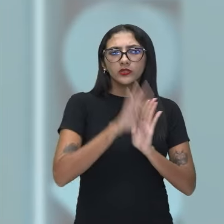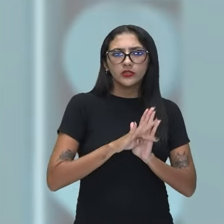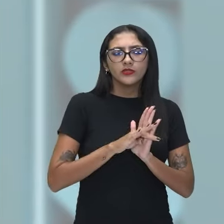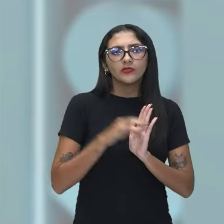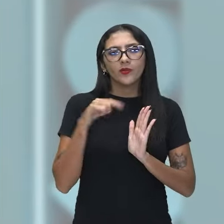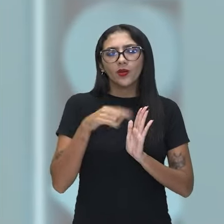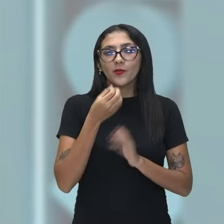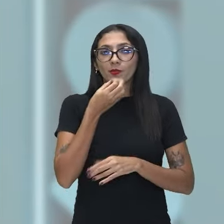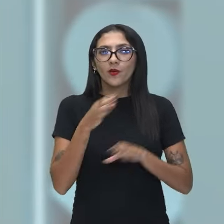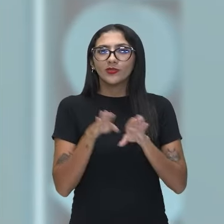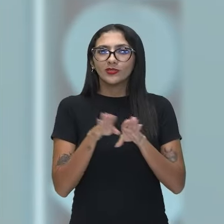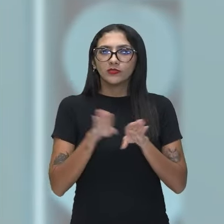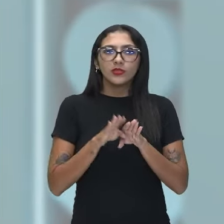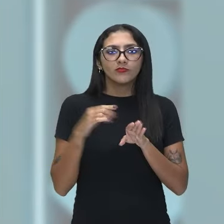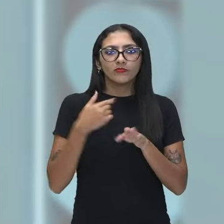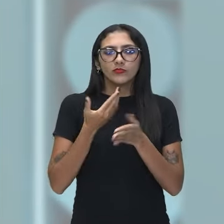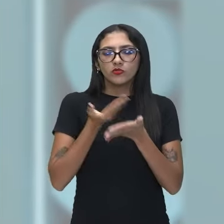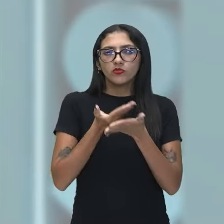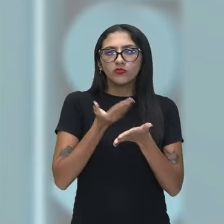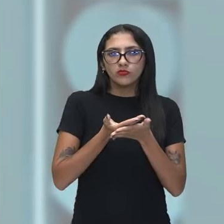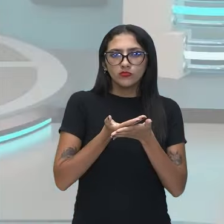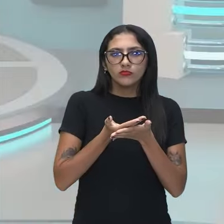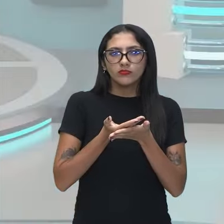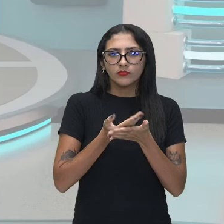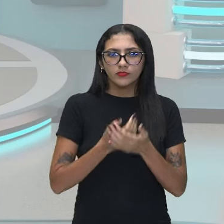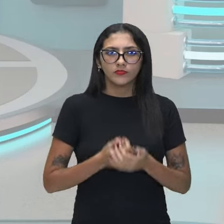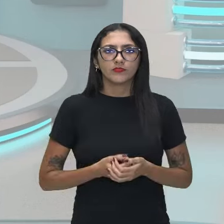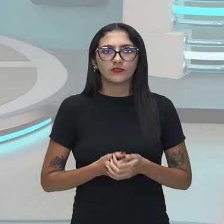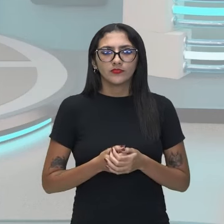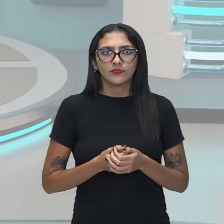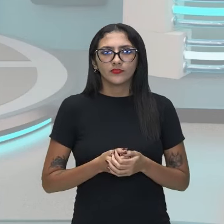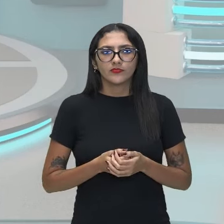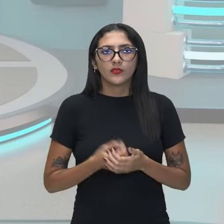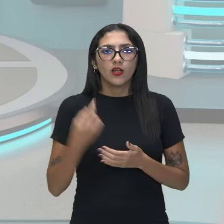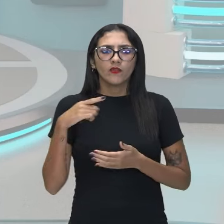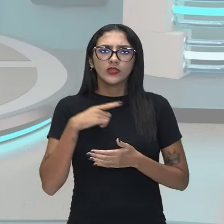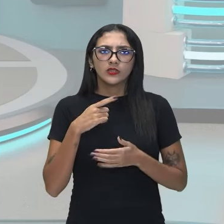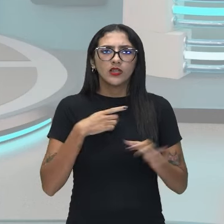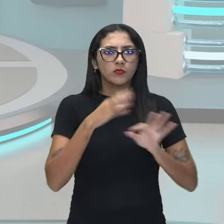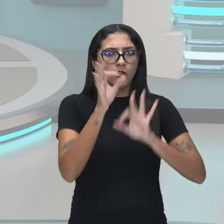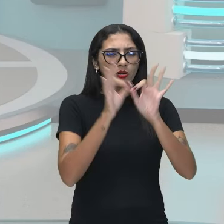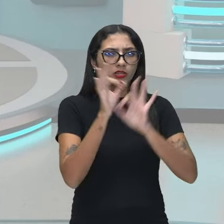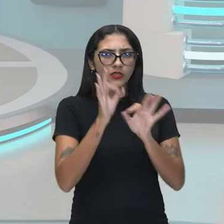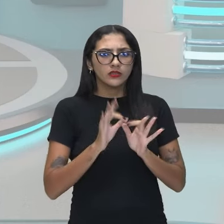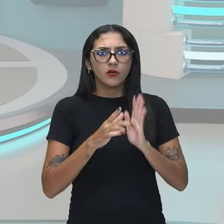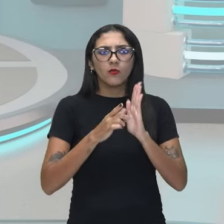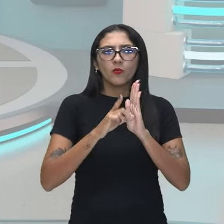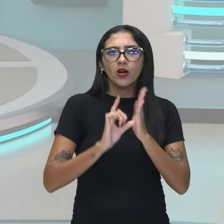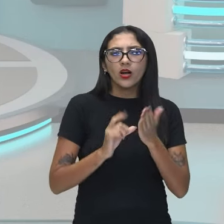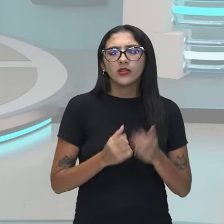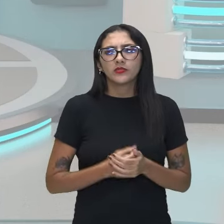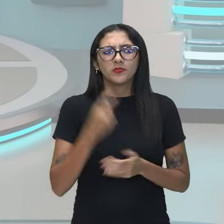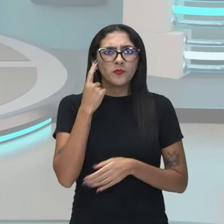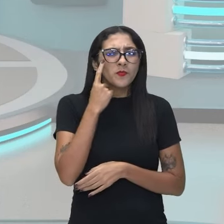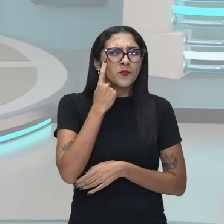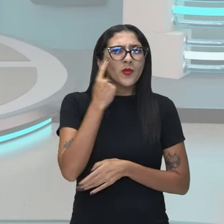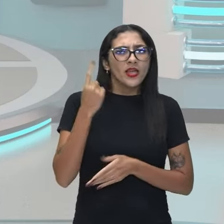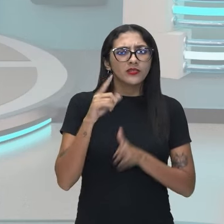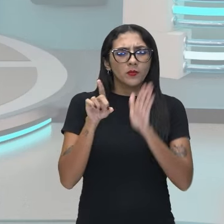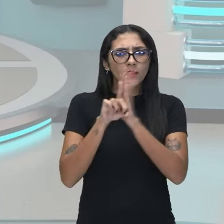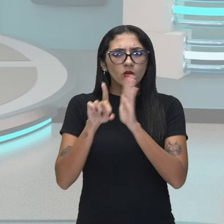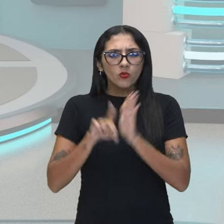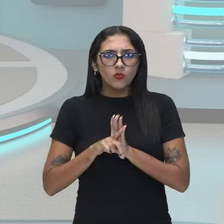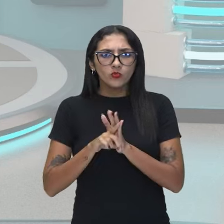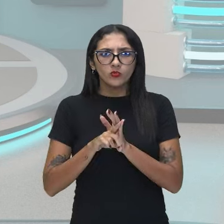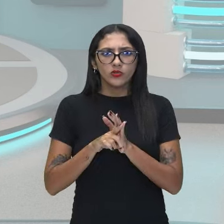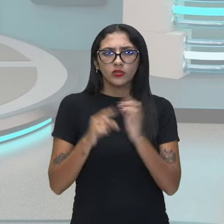forma de estudo, porque você faz ali esquemas, perguntas sobre o texto, e aí você